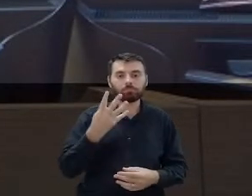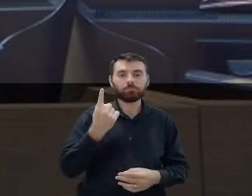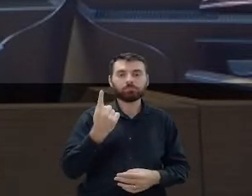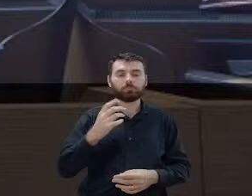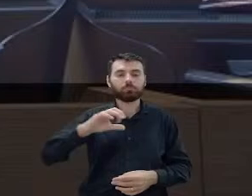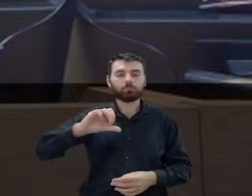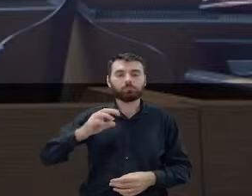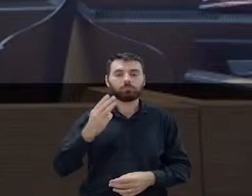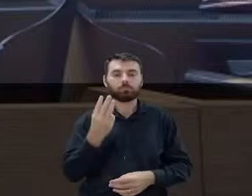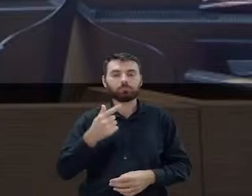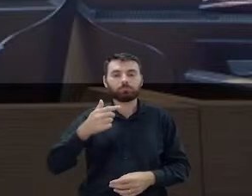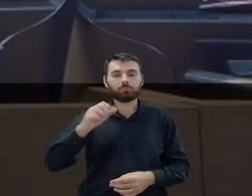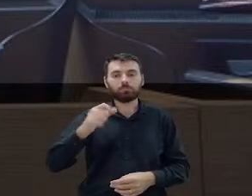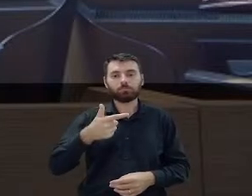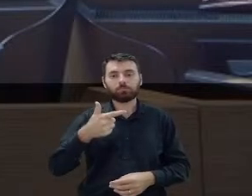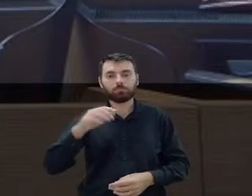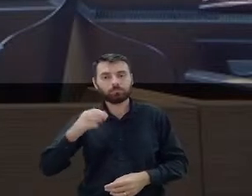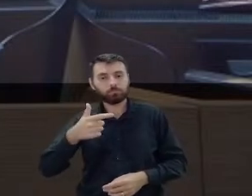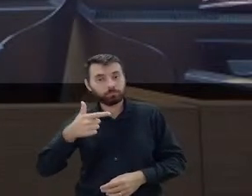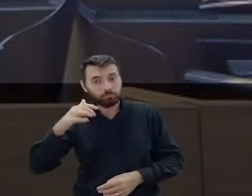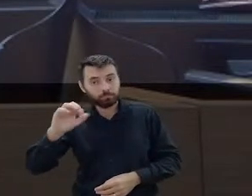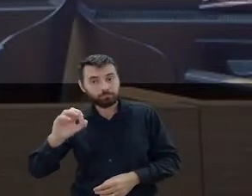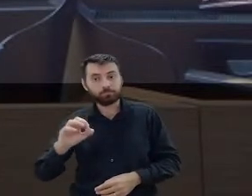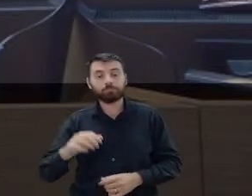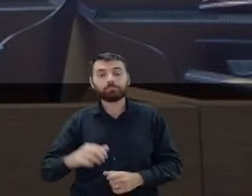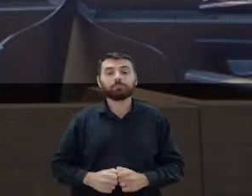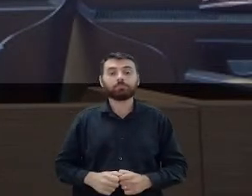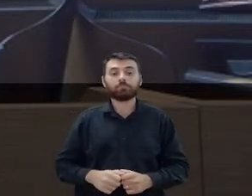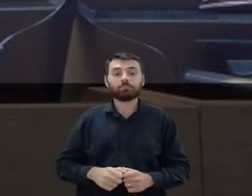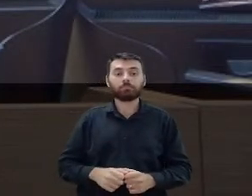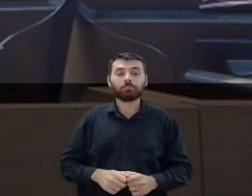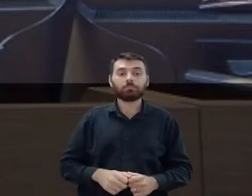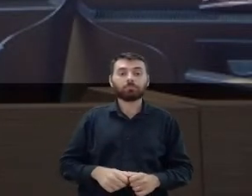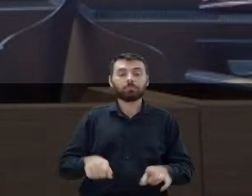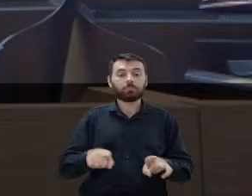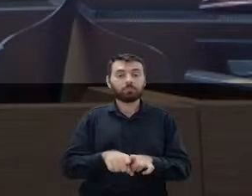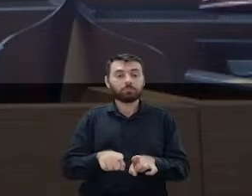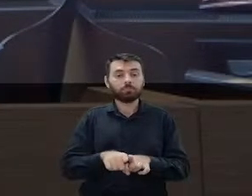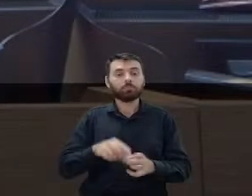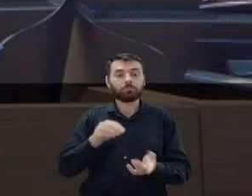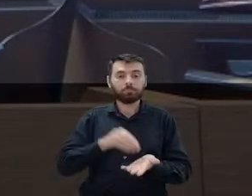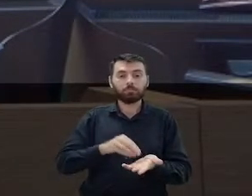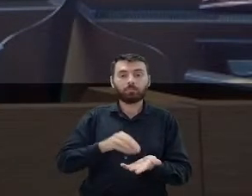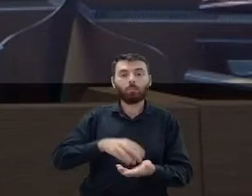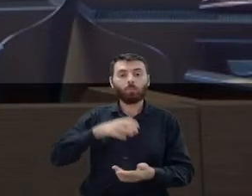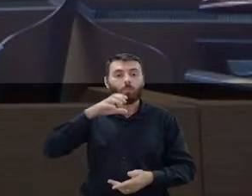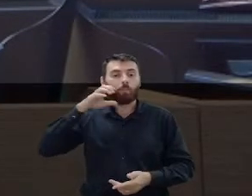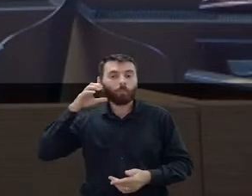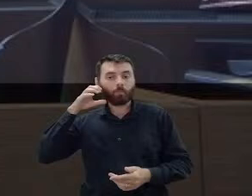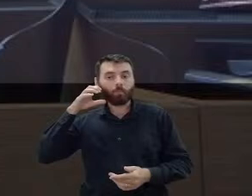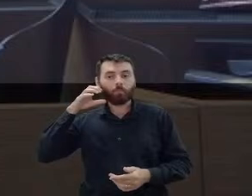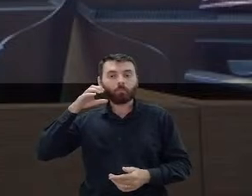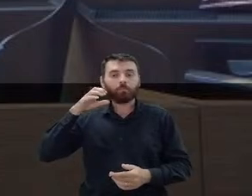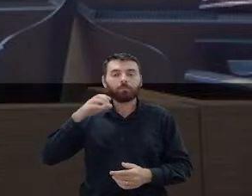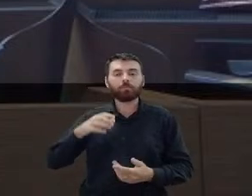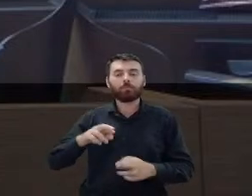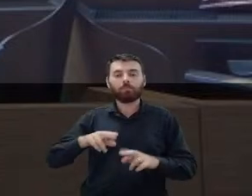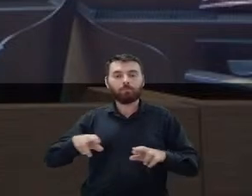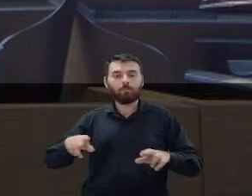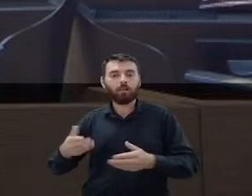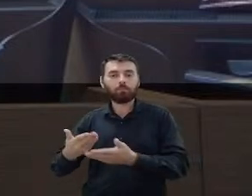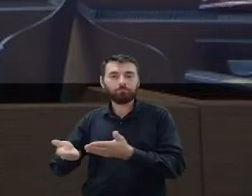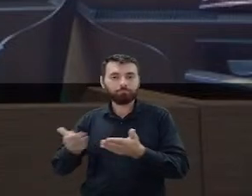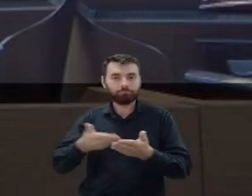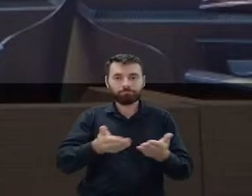24.193.78/2020, além de restar omissão quanto à análise do pedido de reflexo sobre dano moral e dano material, pensão